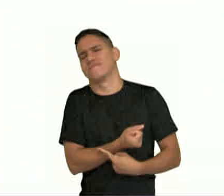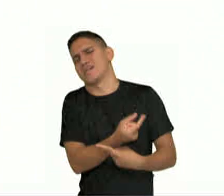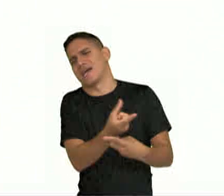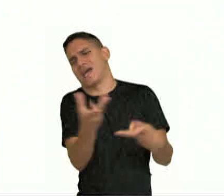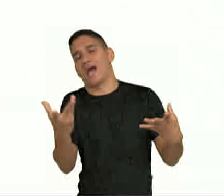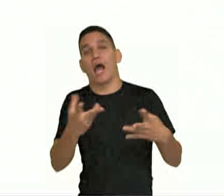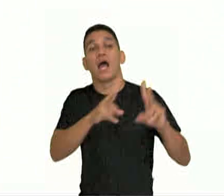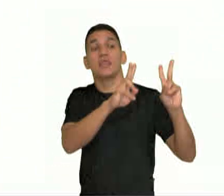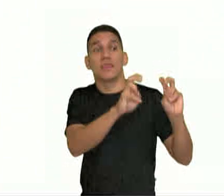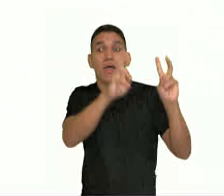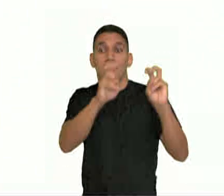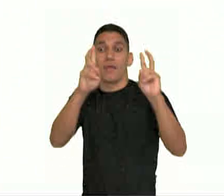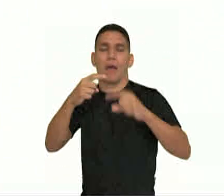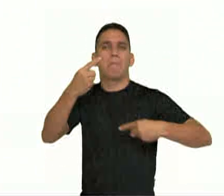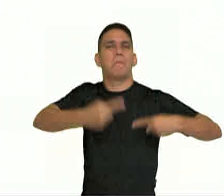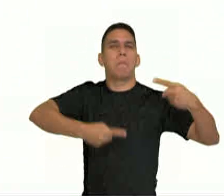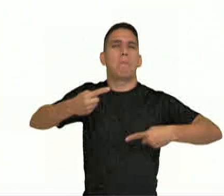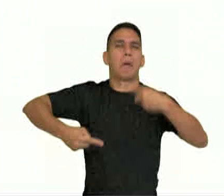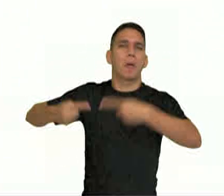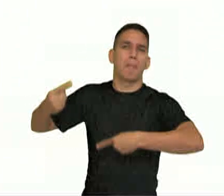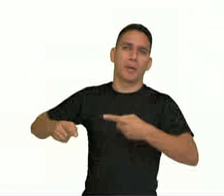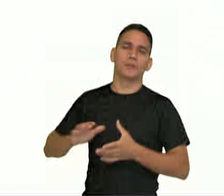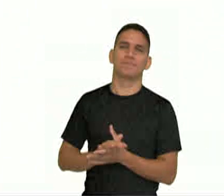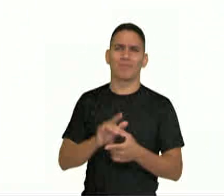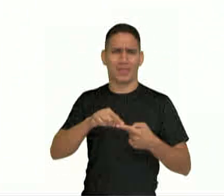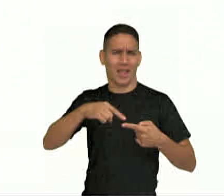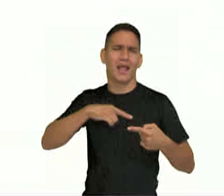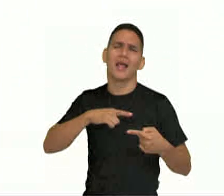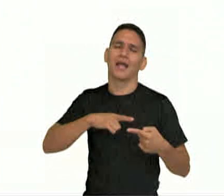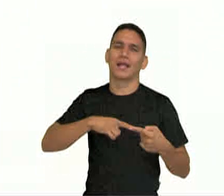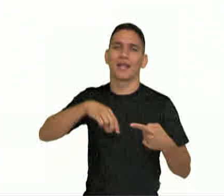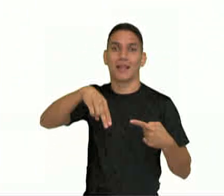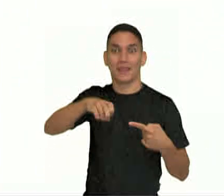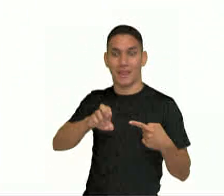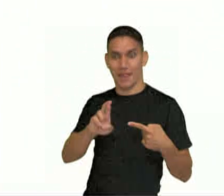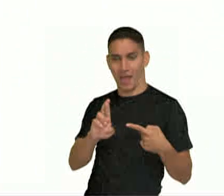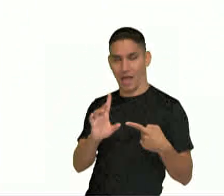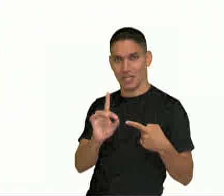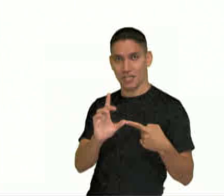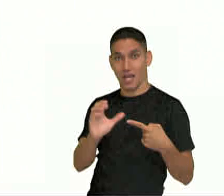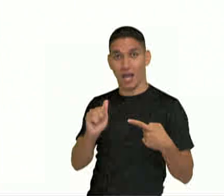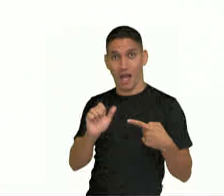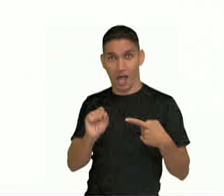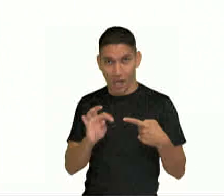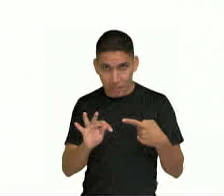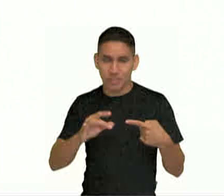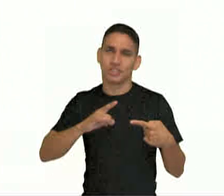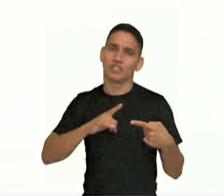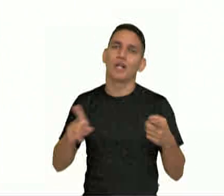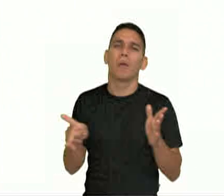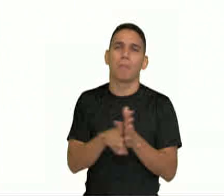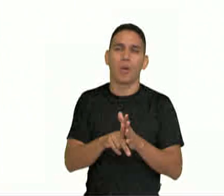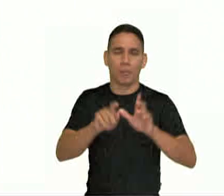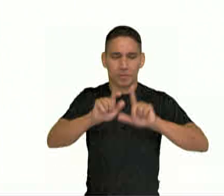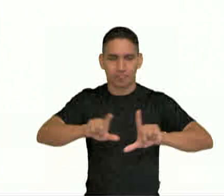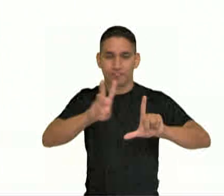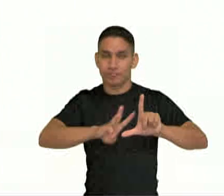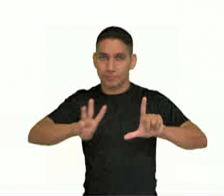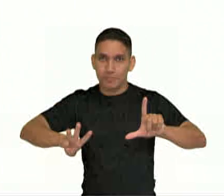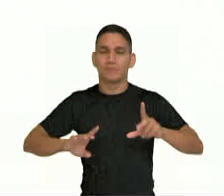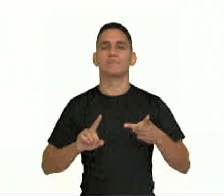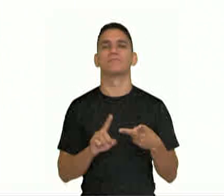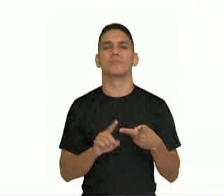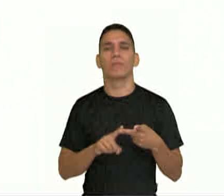diversos temas polêmicos. Os Nerdcast, produzido pelo portal Jovem Nerd, e Café